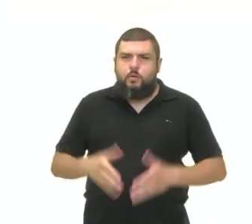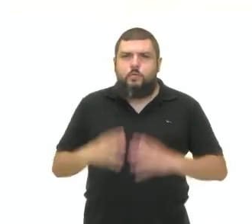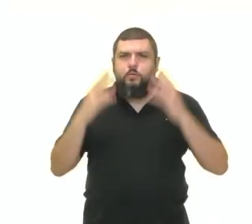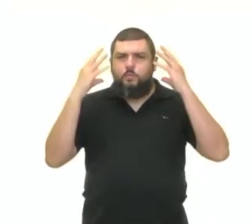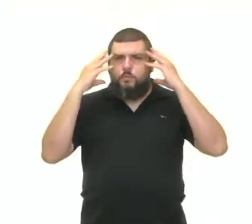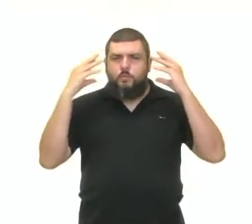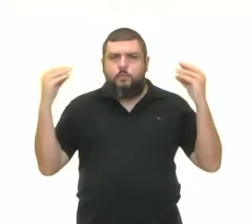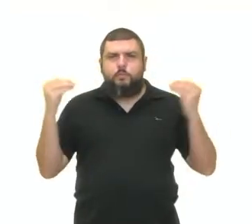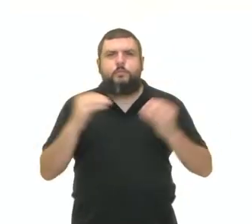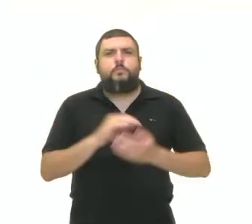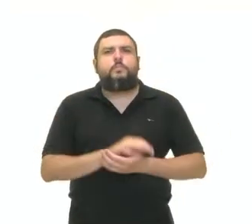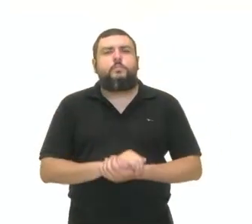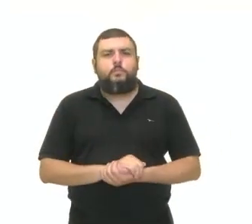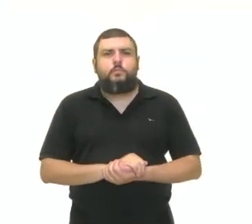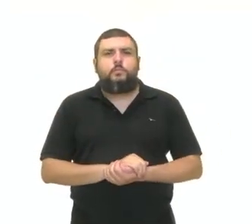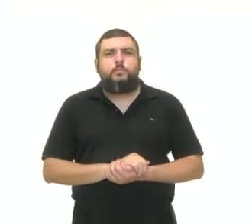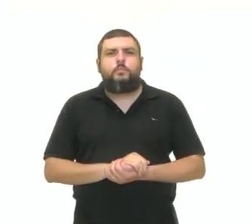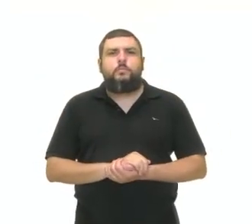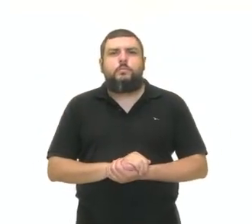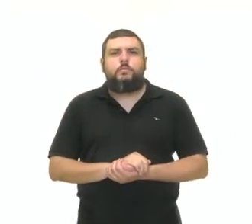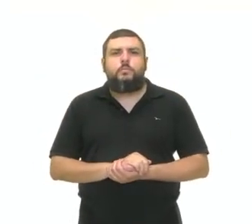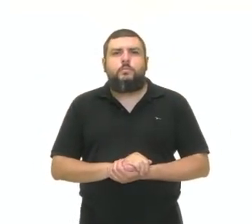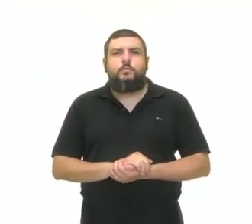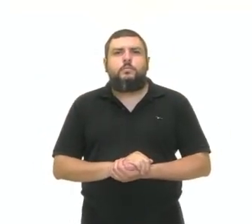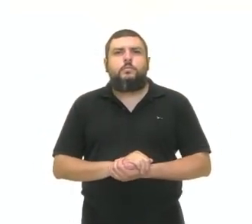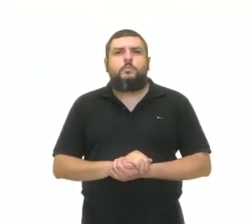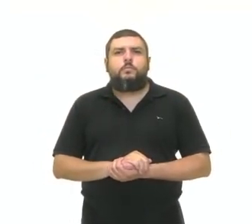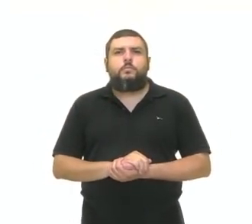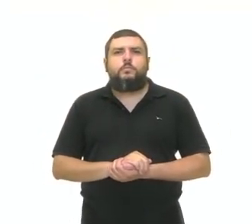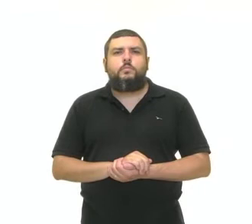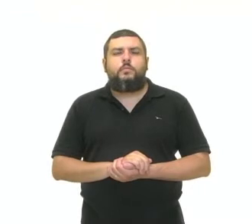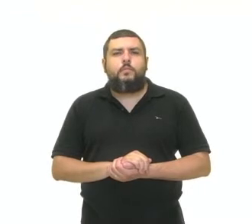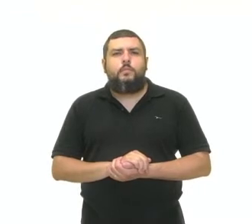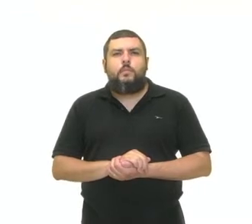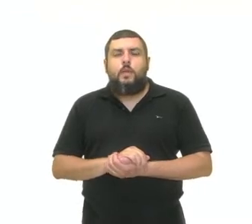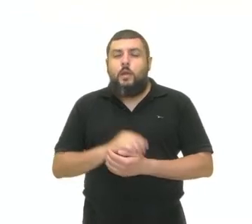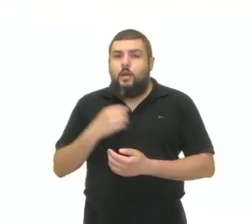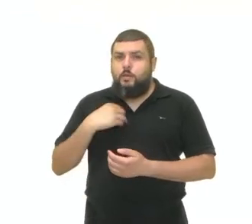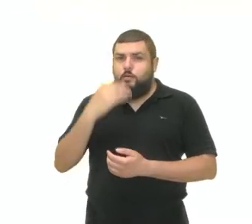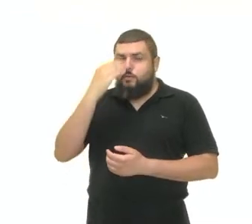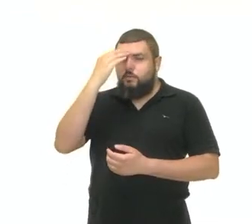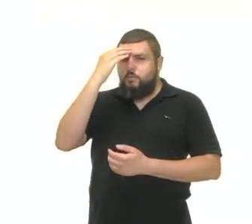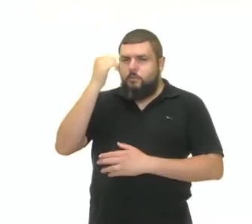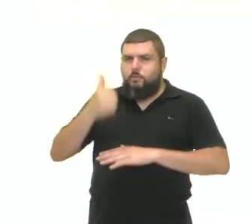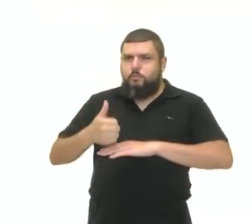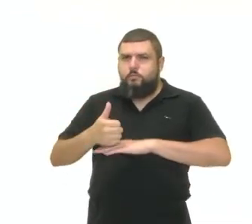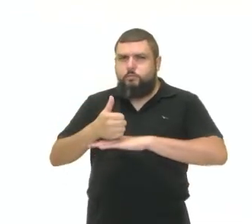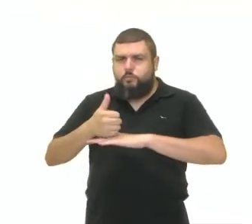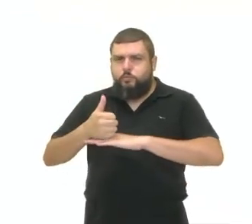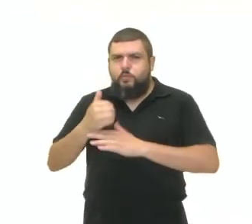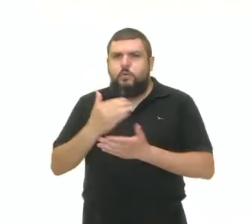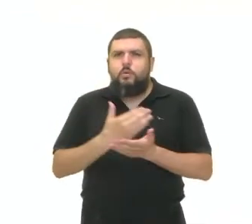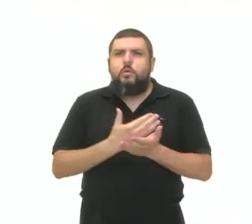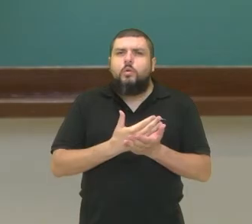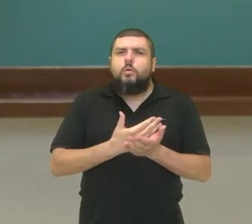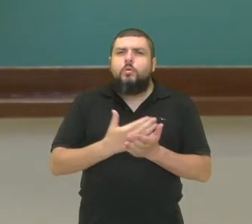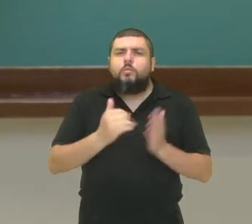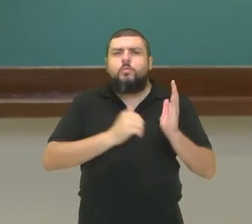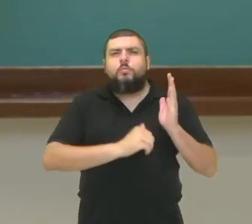tem problema. Esse artista, gente, ele é uma espécie de coringa. O cara começou a pintar ali com 27